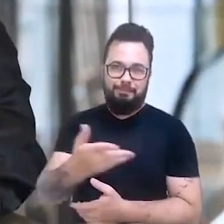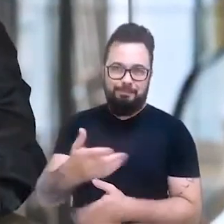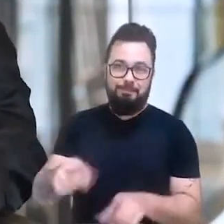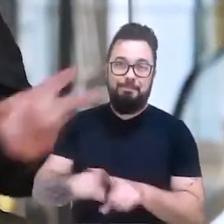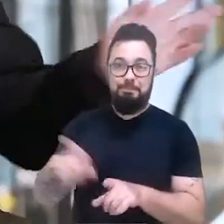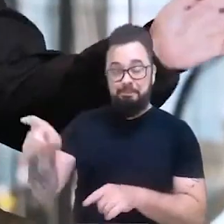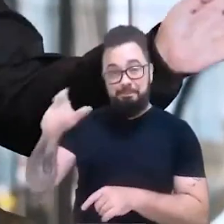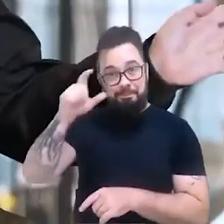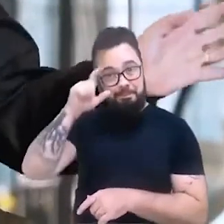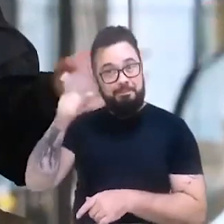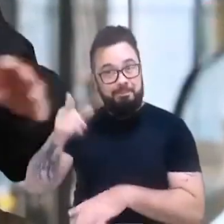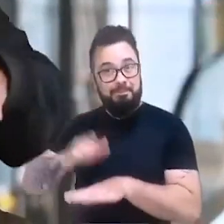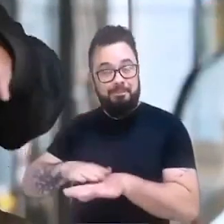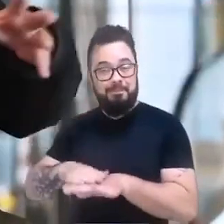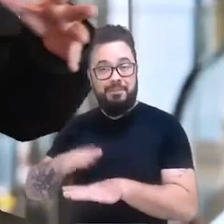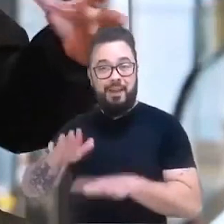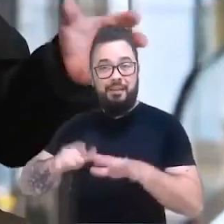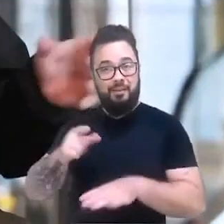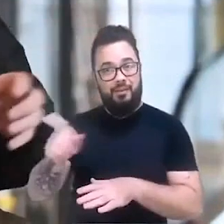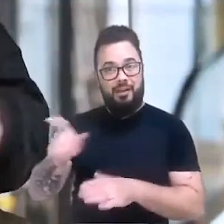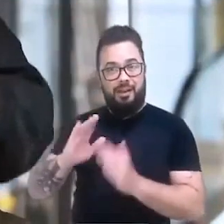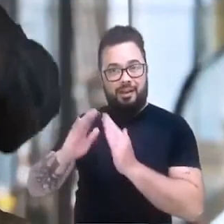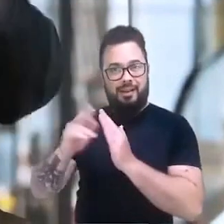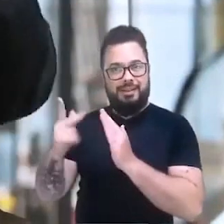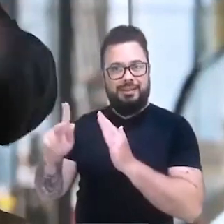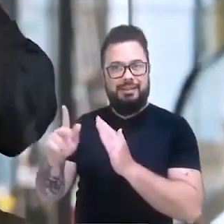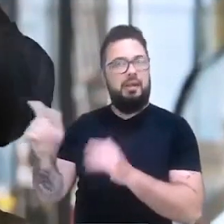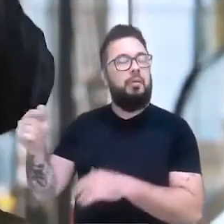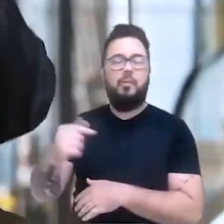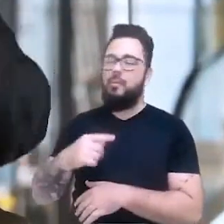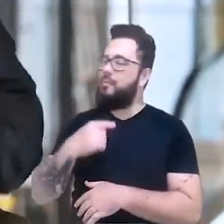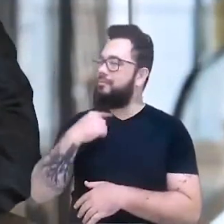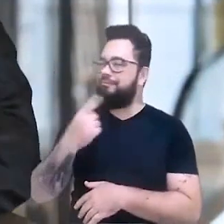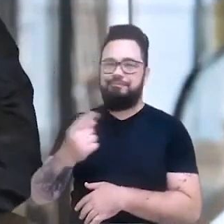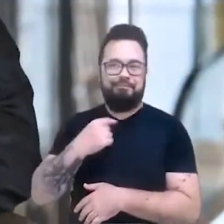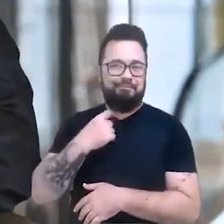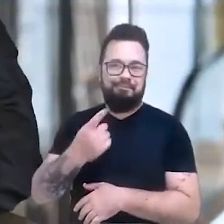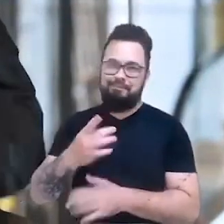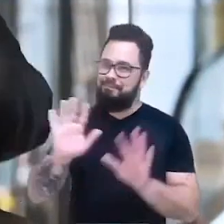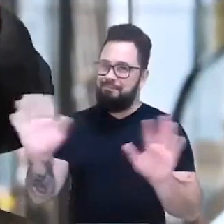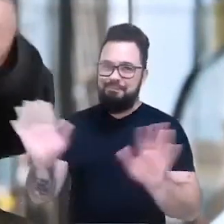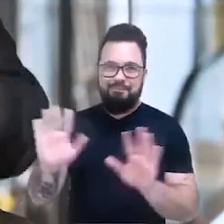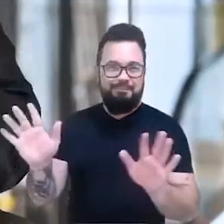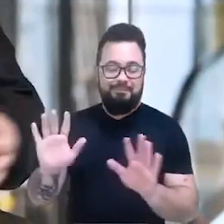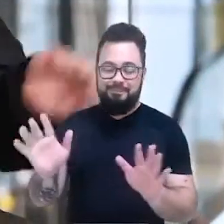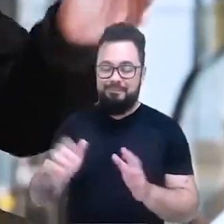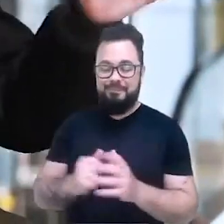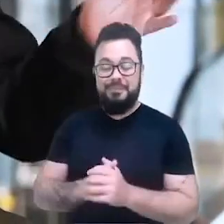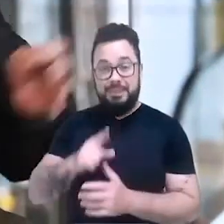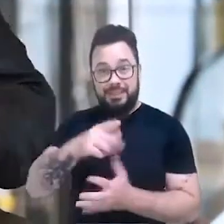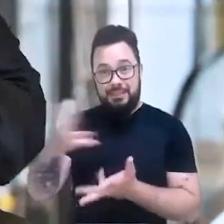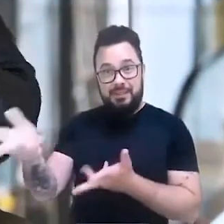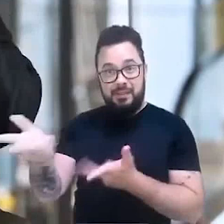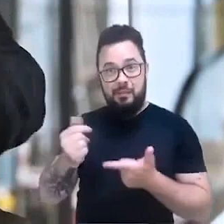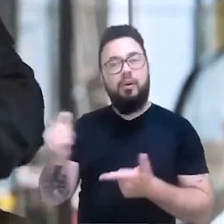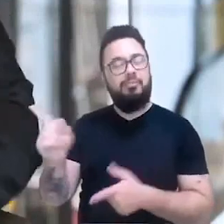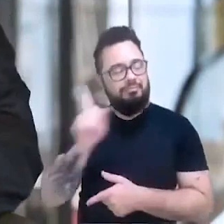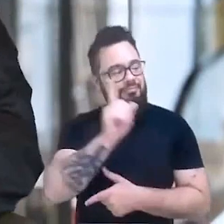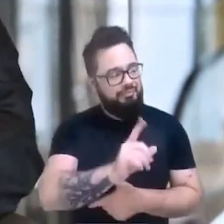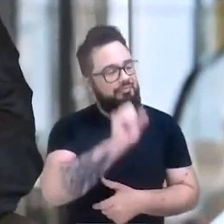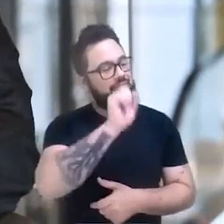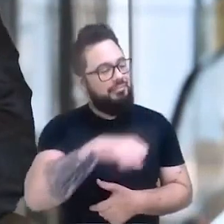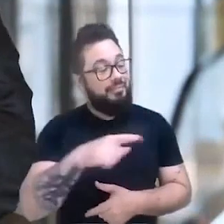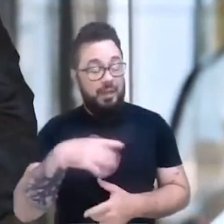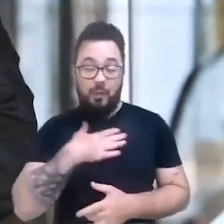nova. É, o Marcelino fala também desse lugar confortável na casa dele, ele não consegue. Eu já vou dizer aqui logo, ele não consegue. Esse homem aí, você